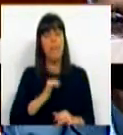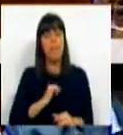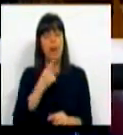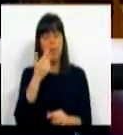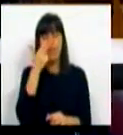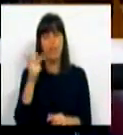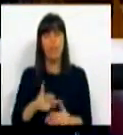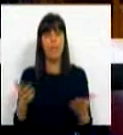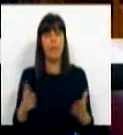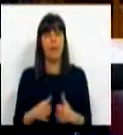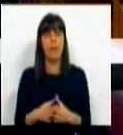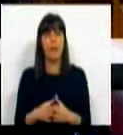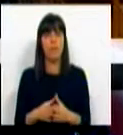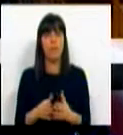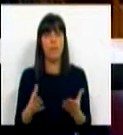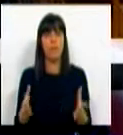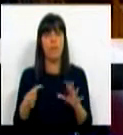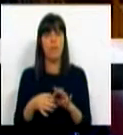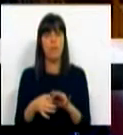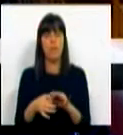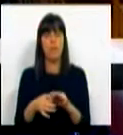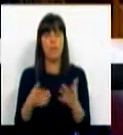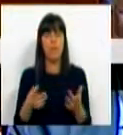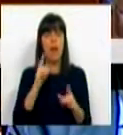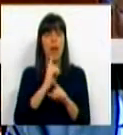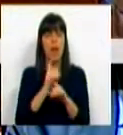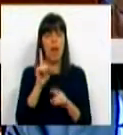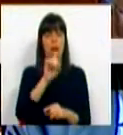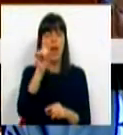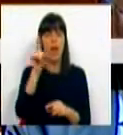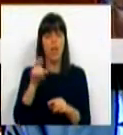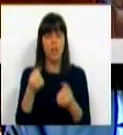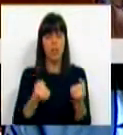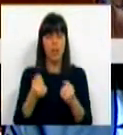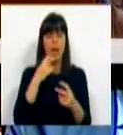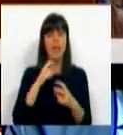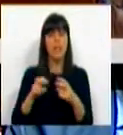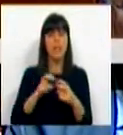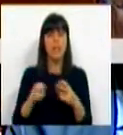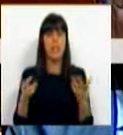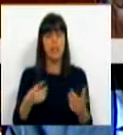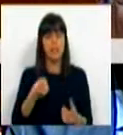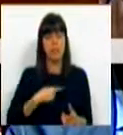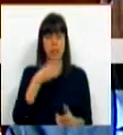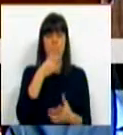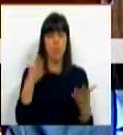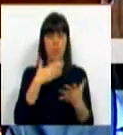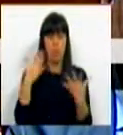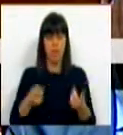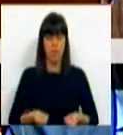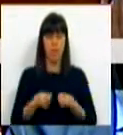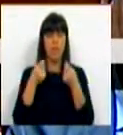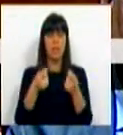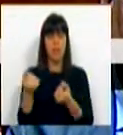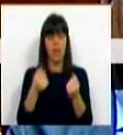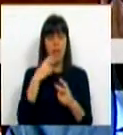bastante fraco. Mas, senhor Deputado, em relação à questão dos carros elétricos, deixe-me dizer-lhe que o grande incentivo